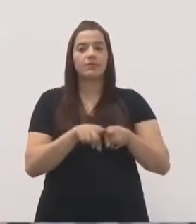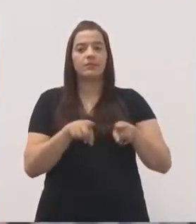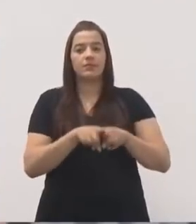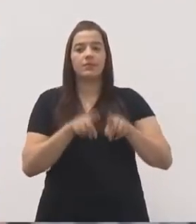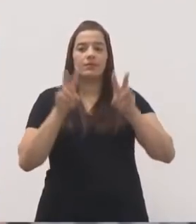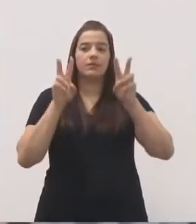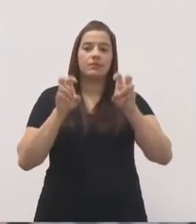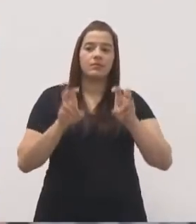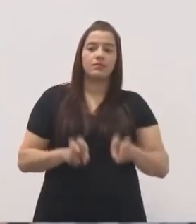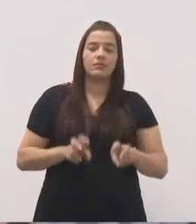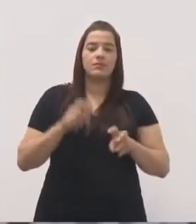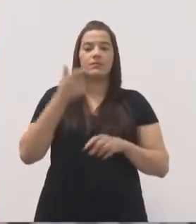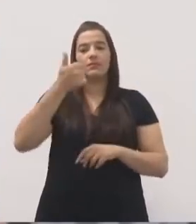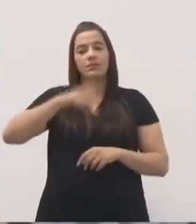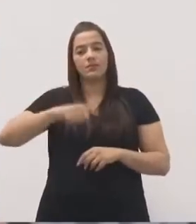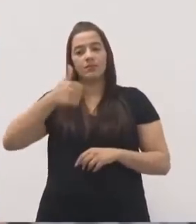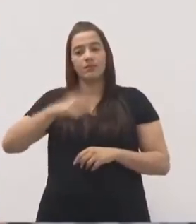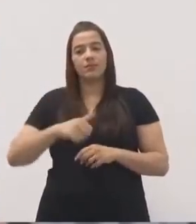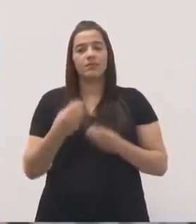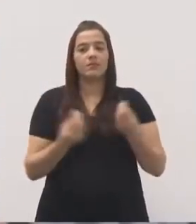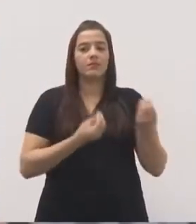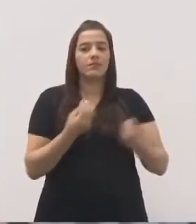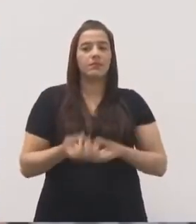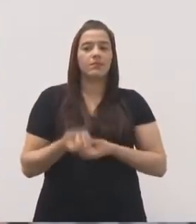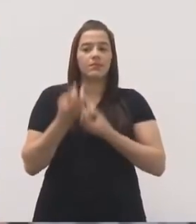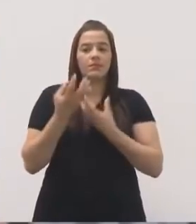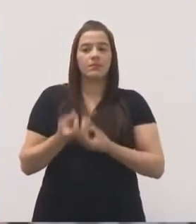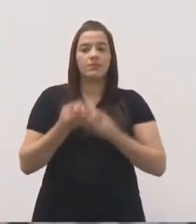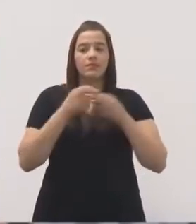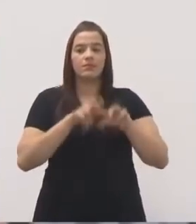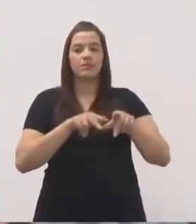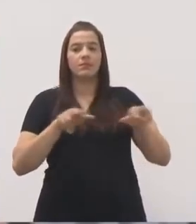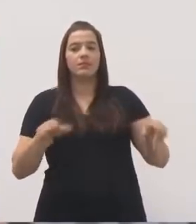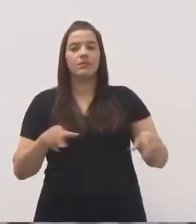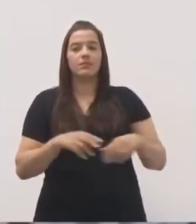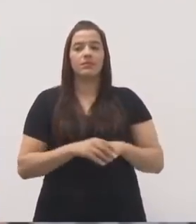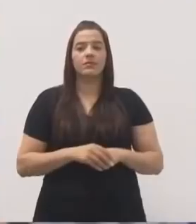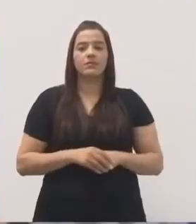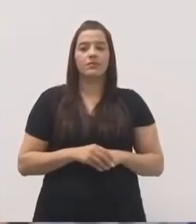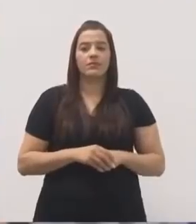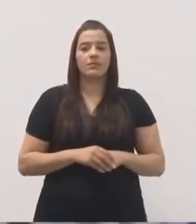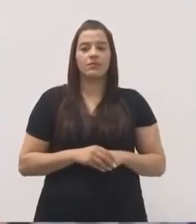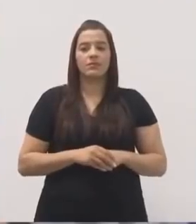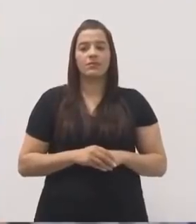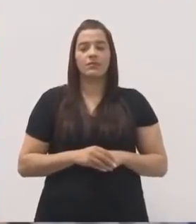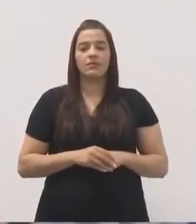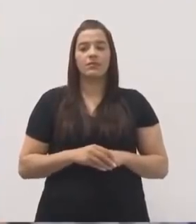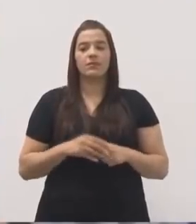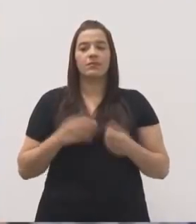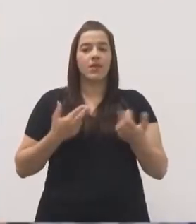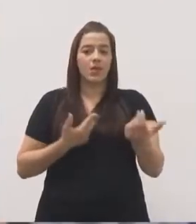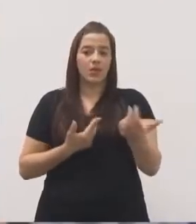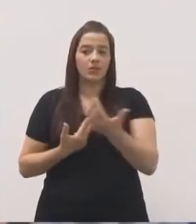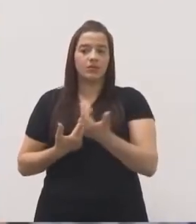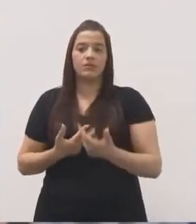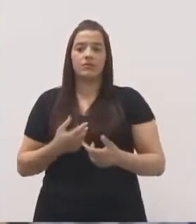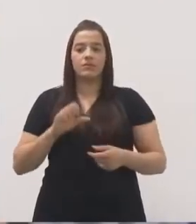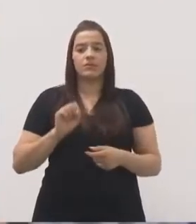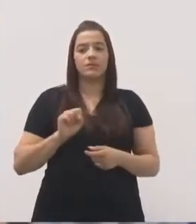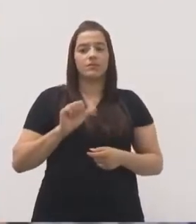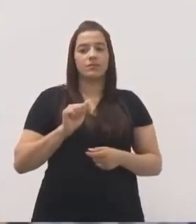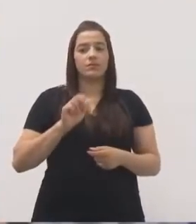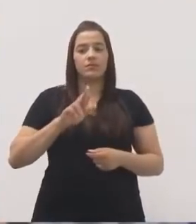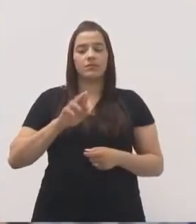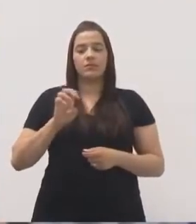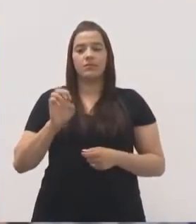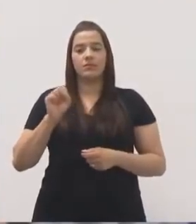de avaliação, como ele é gerado os dados, os indicadores, tá bom? Muito parecido com a nossa, né, de Saresp. Você